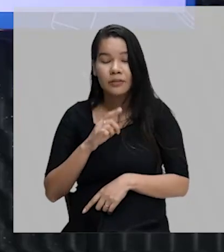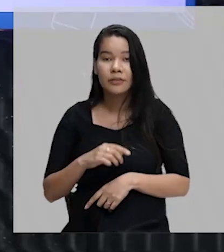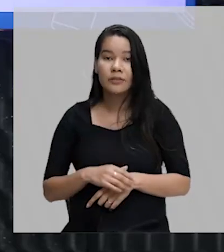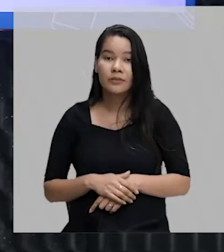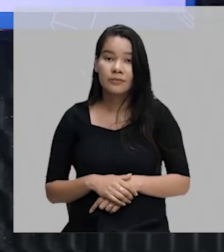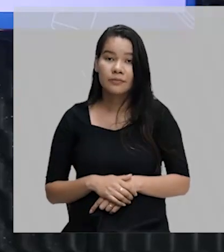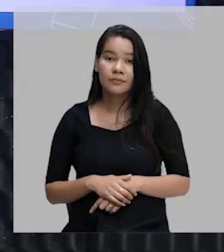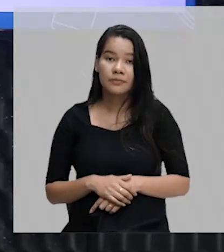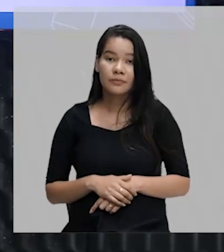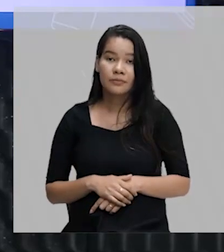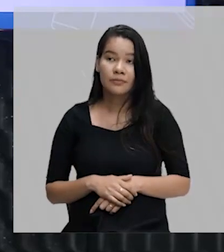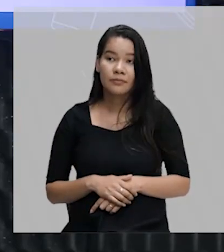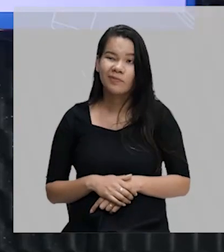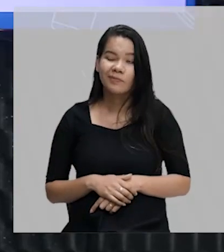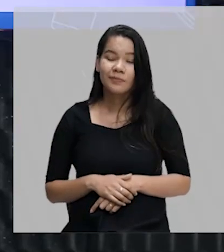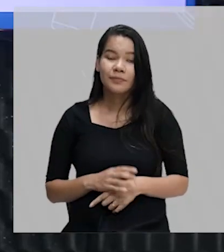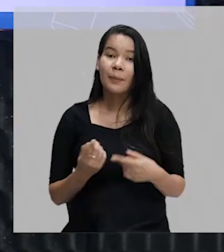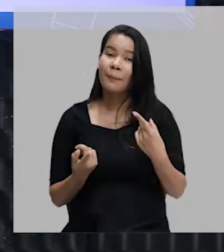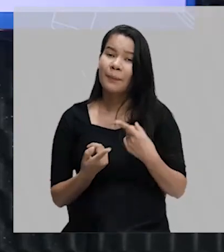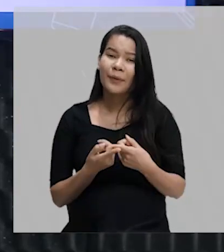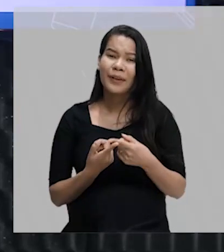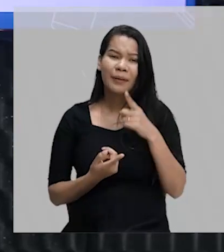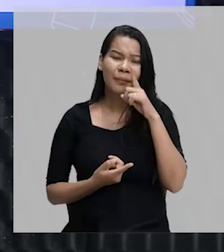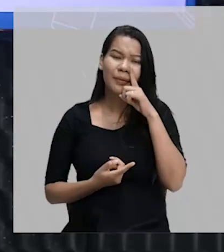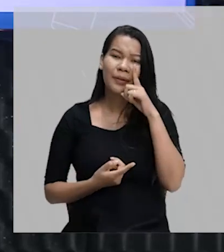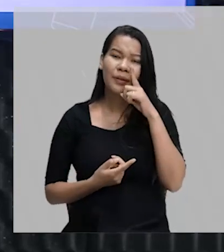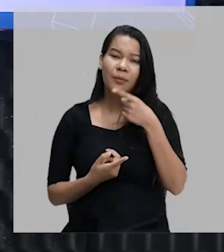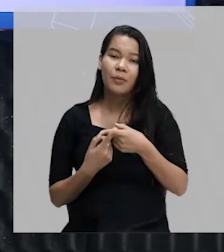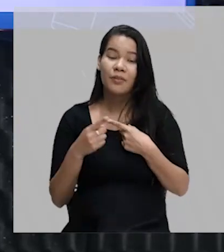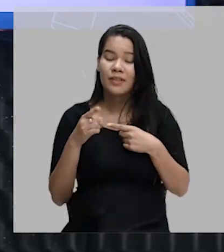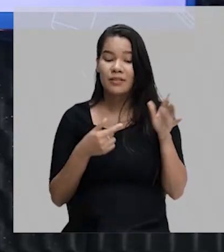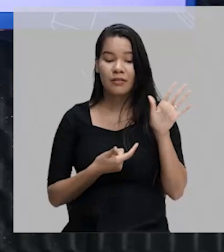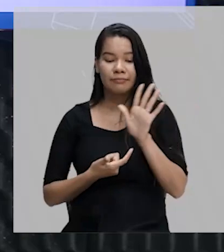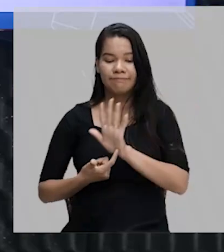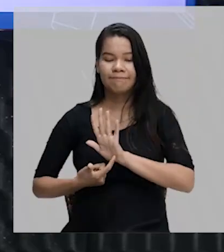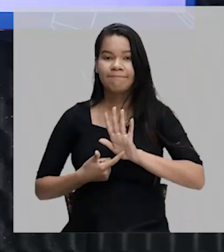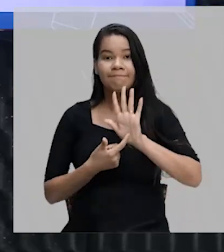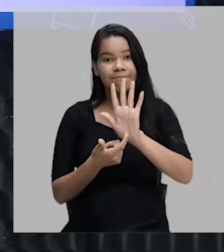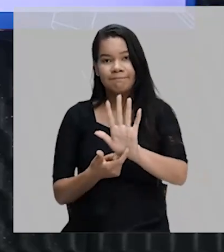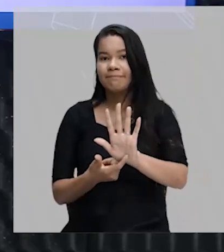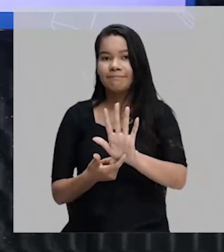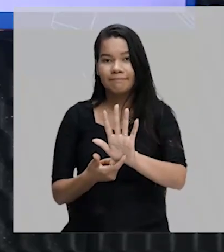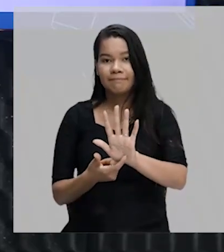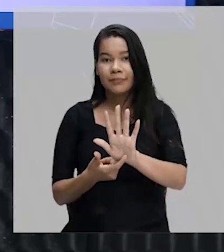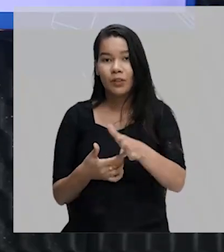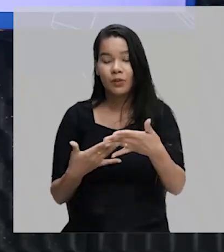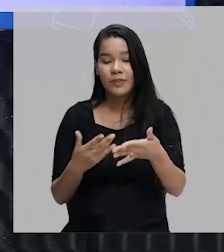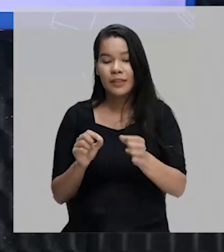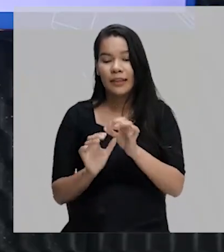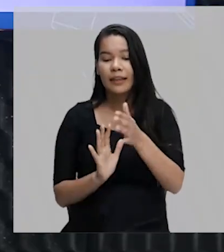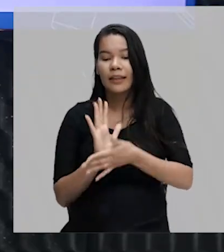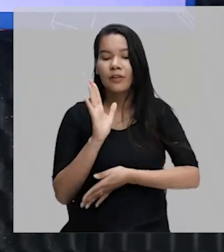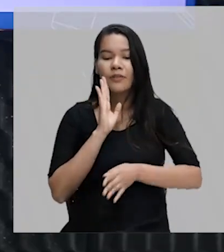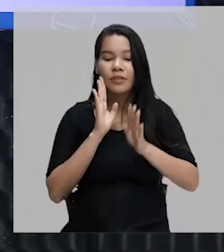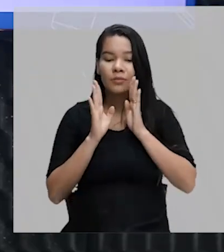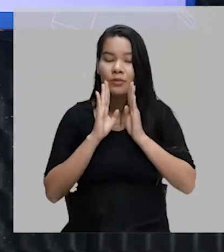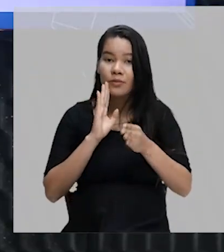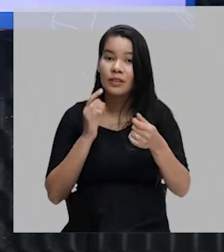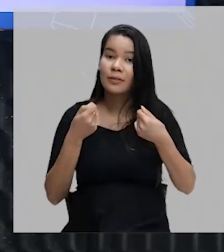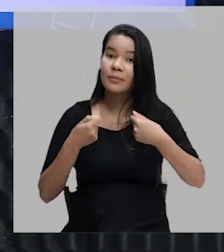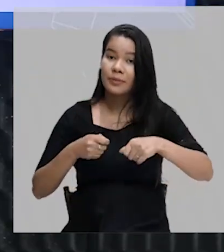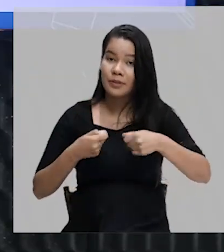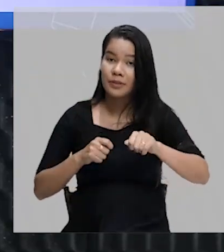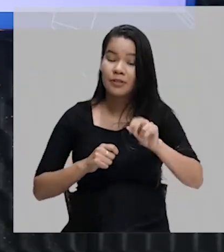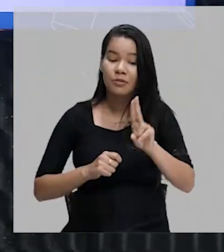em espanhol. Por quê? Porque você se expõe. A partir do momento que você cria um Facebook, você tem que